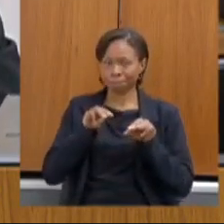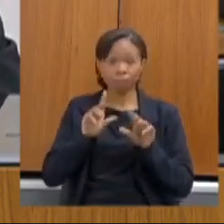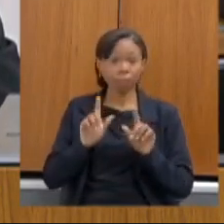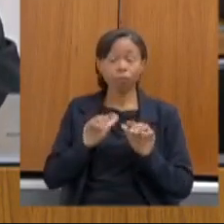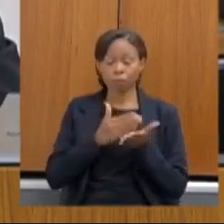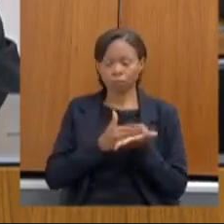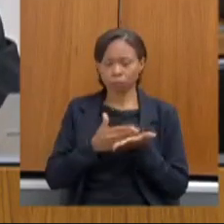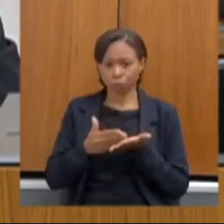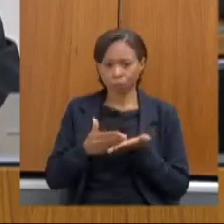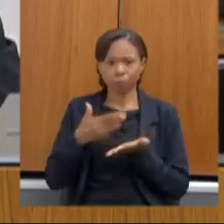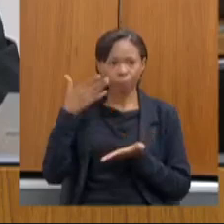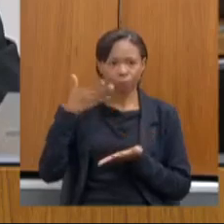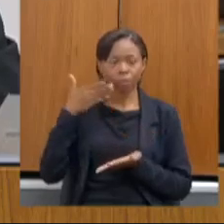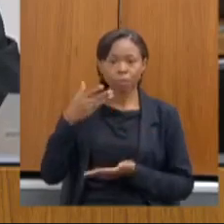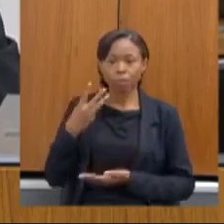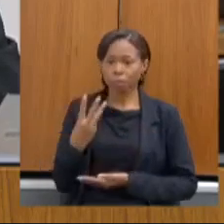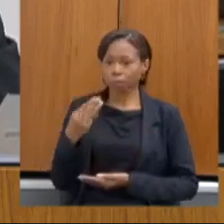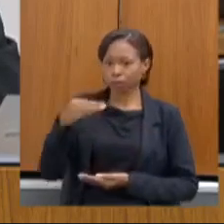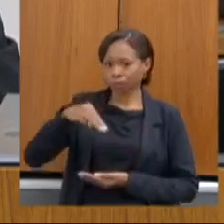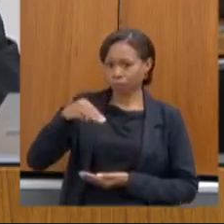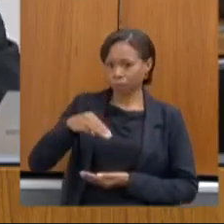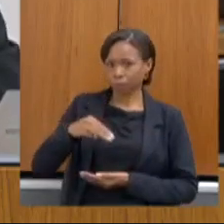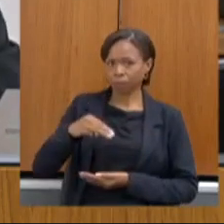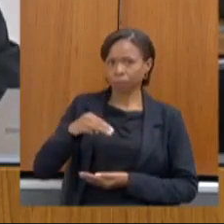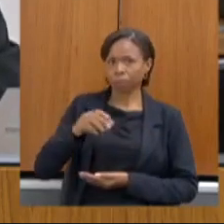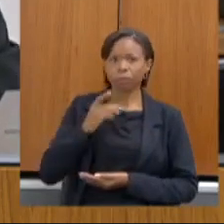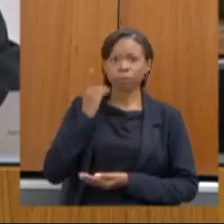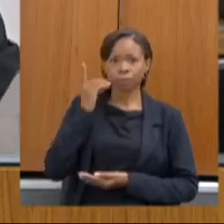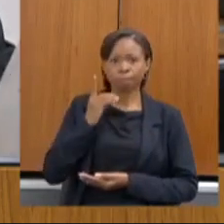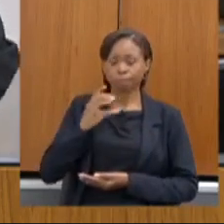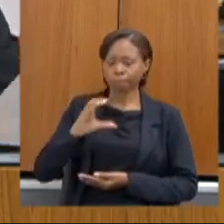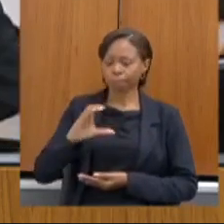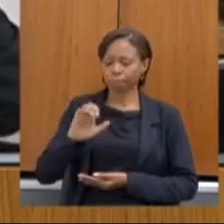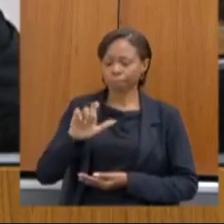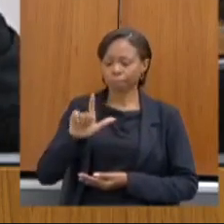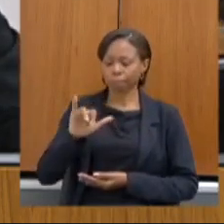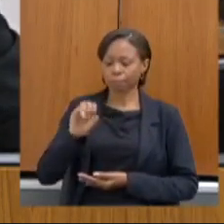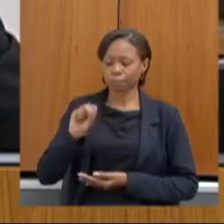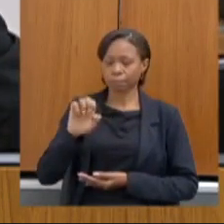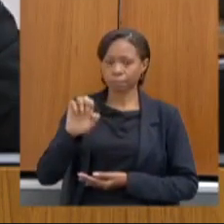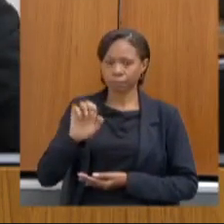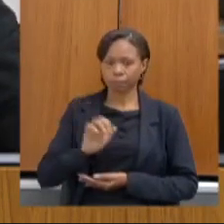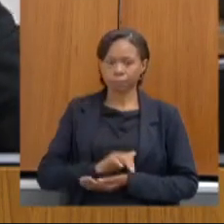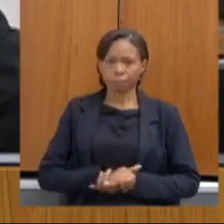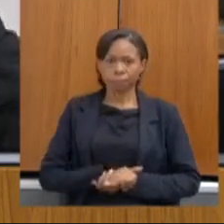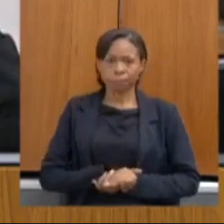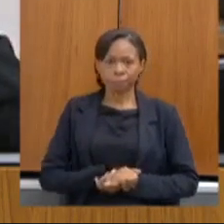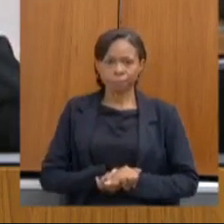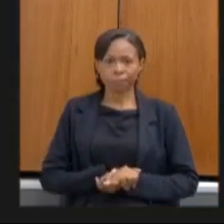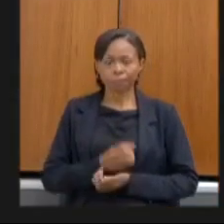iniciais por até 3 minutos deputada celise laviola muito bom dia para a senhora